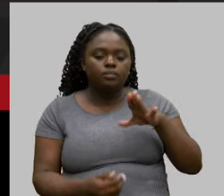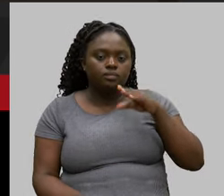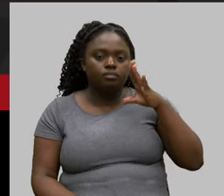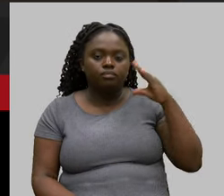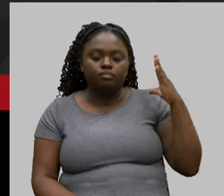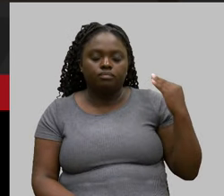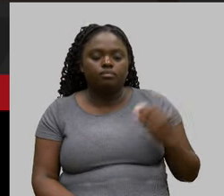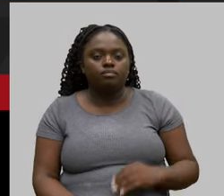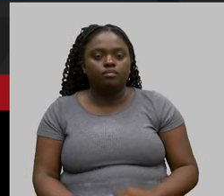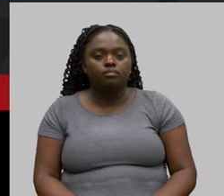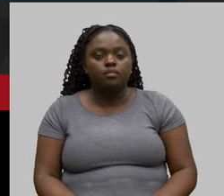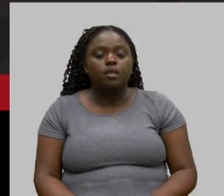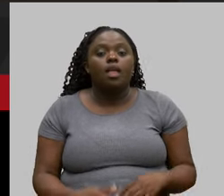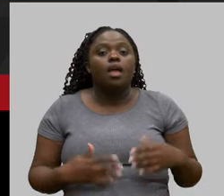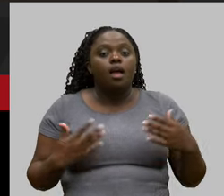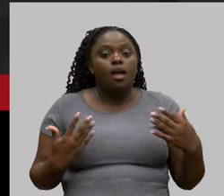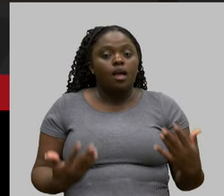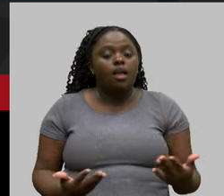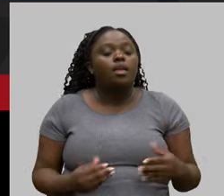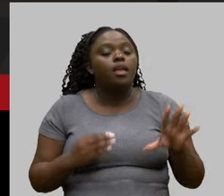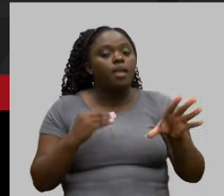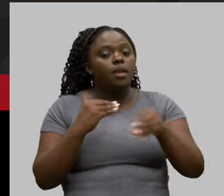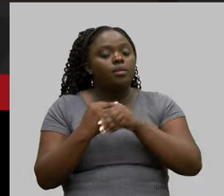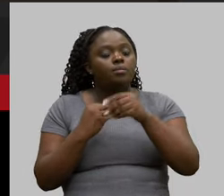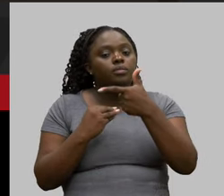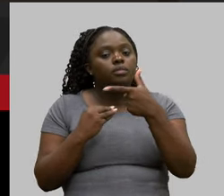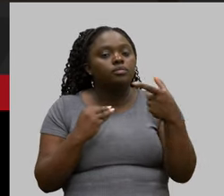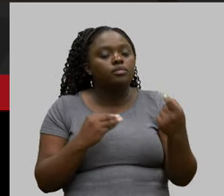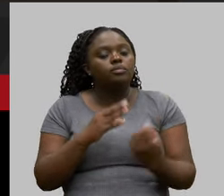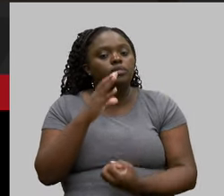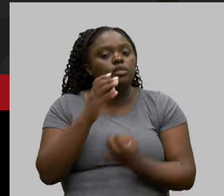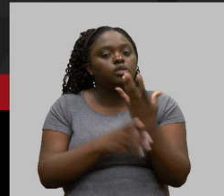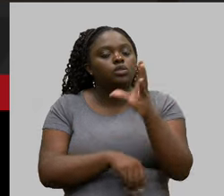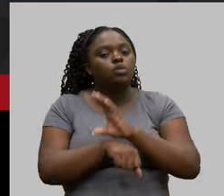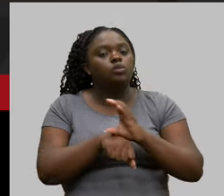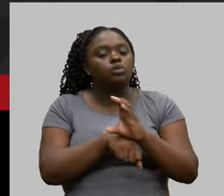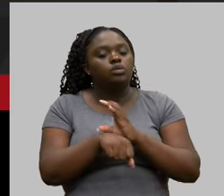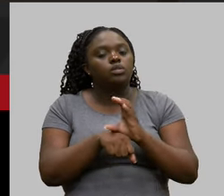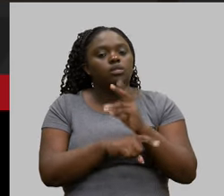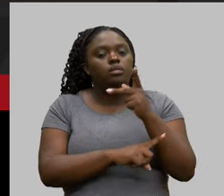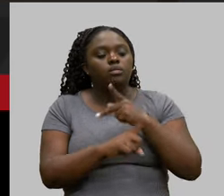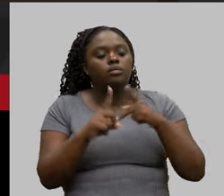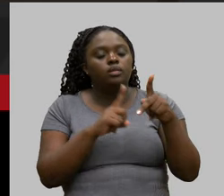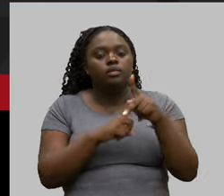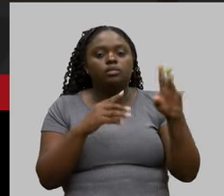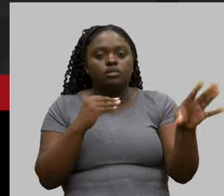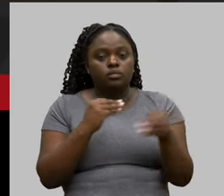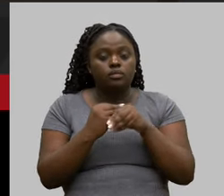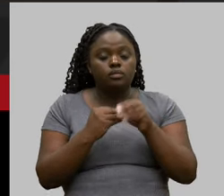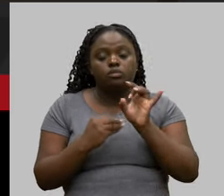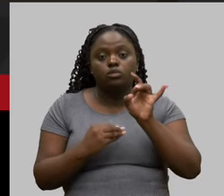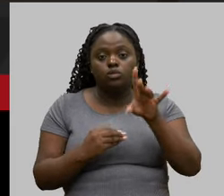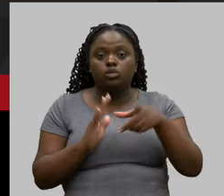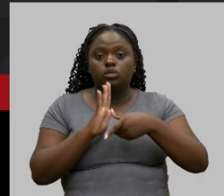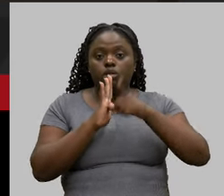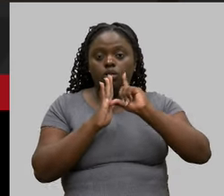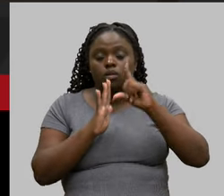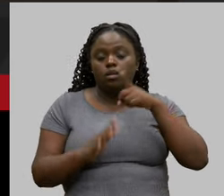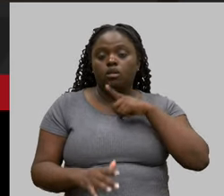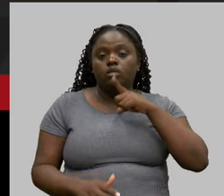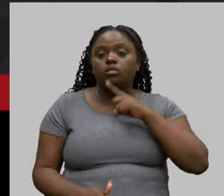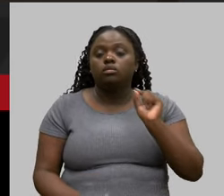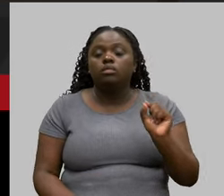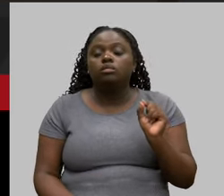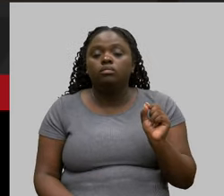partir daí então a emenda 20 Constitucional a previdência complementar que até então só existia